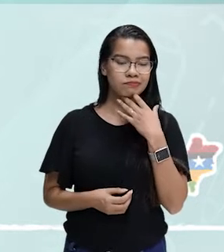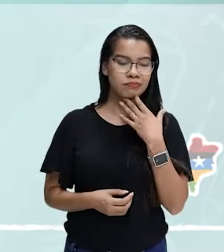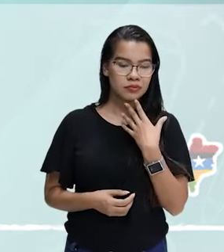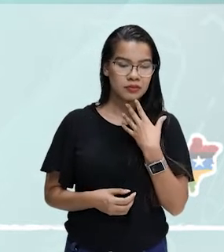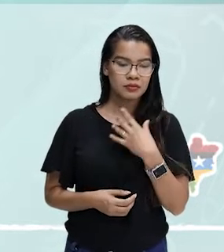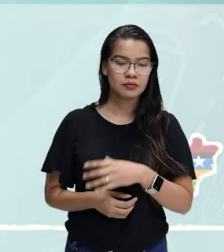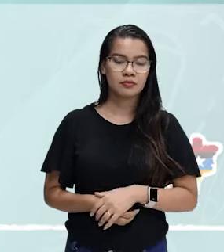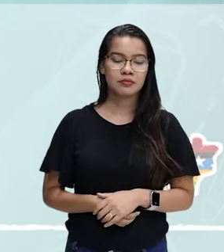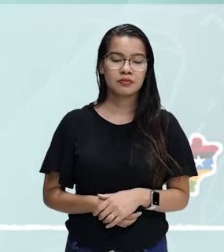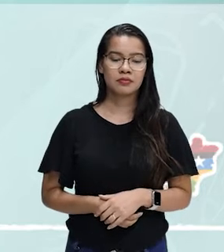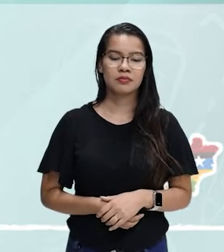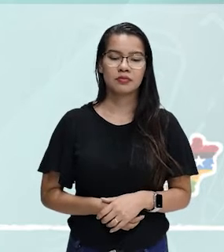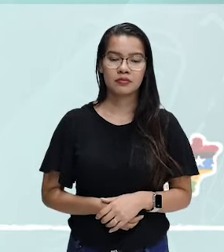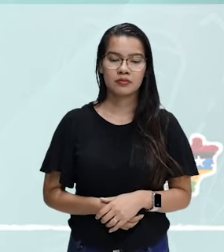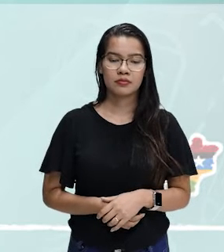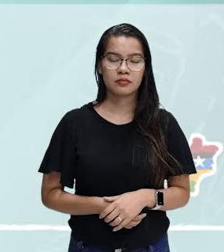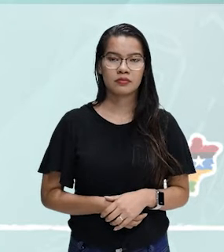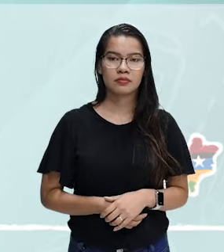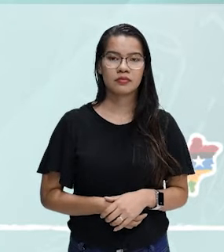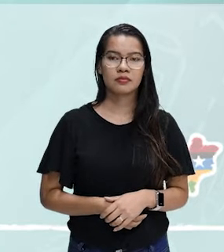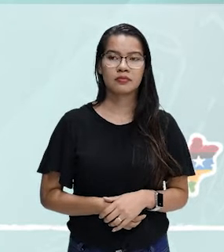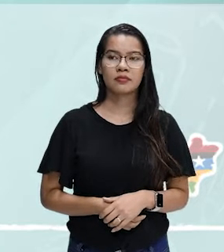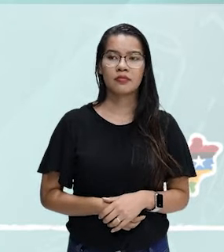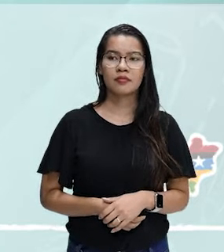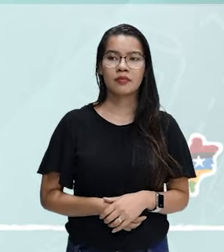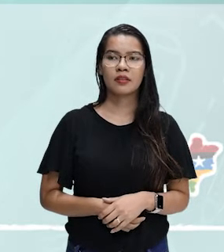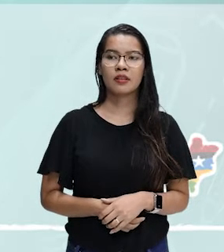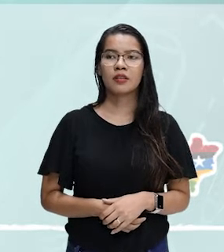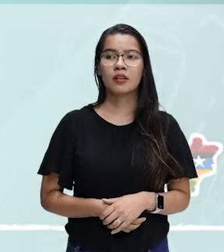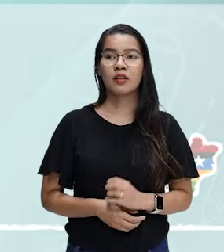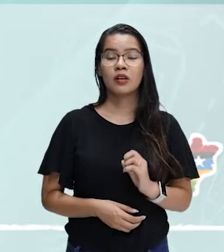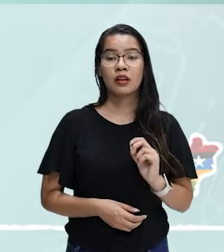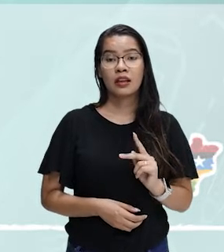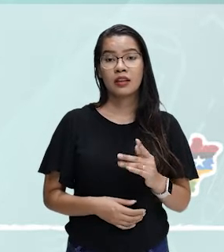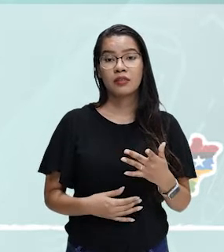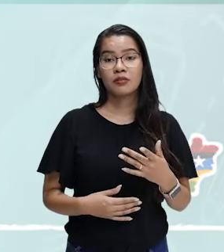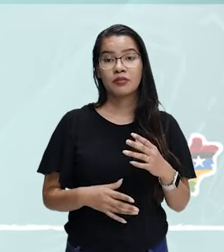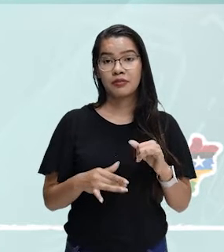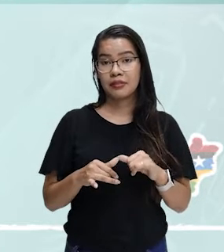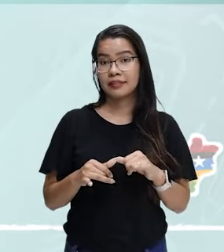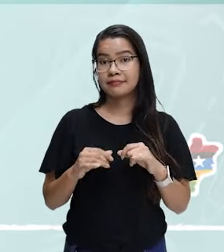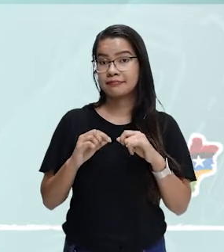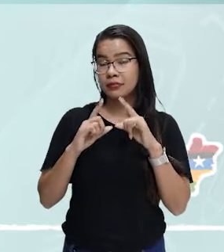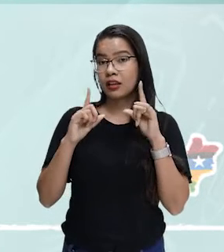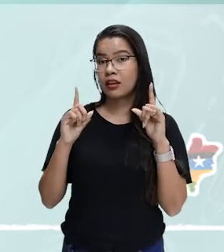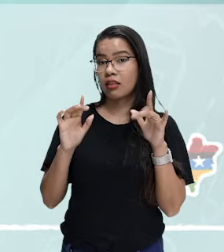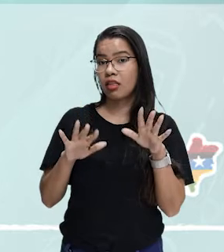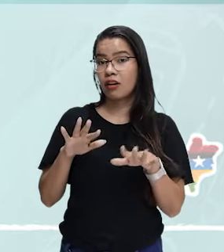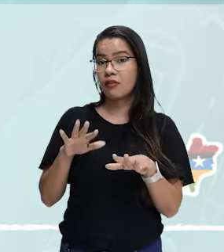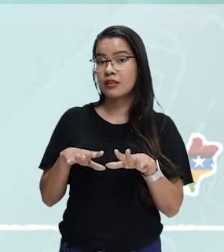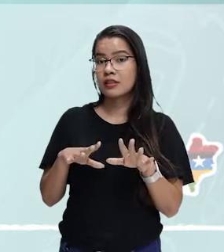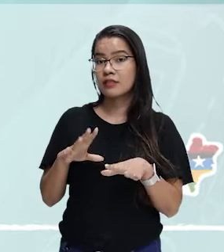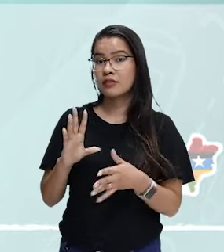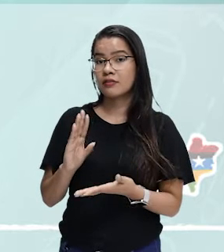tenho um atributo. Bom, muito bom. Certo? Então, fica ligado. Talvez aí